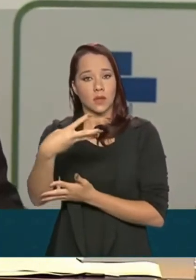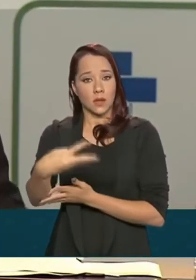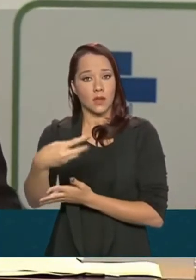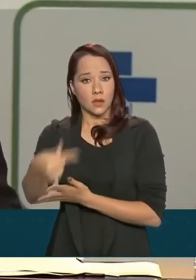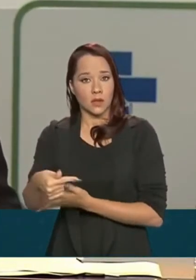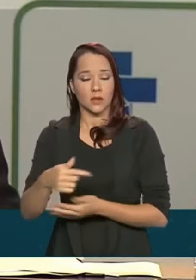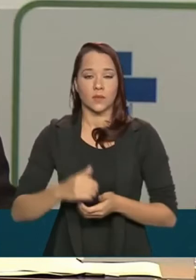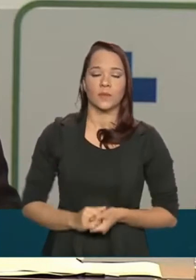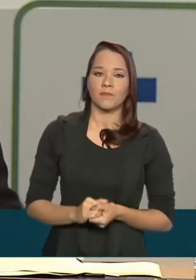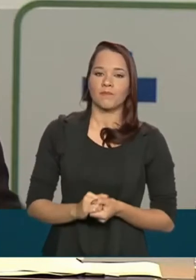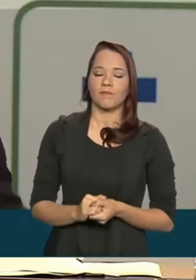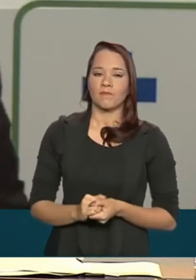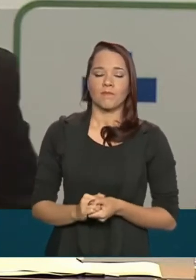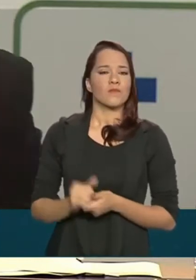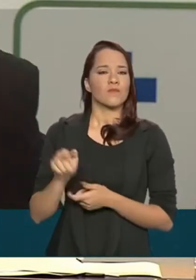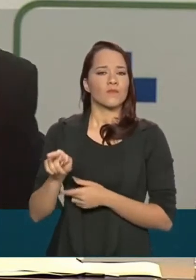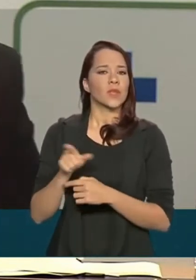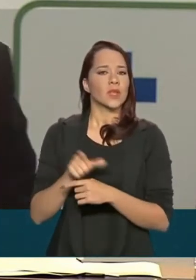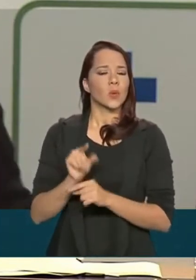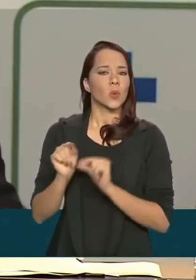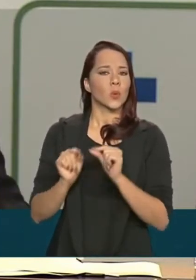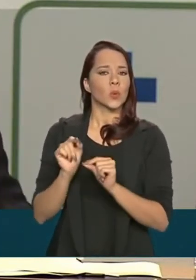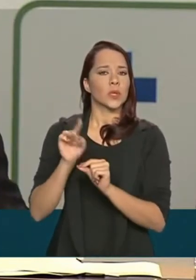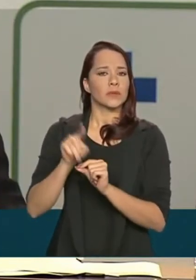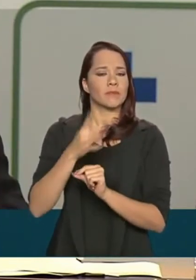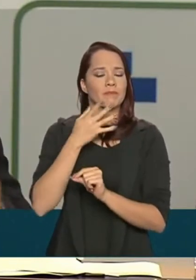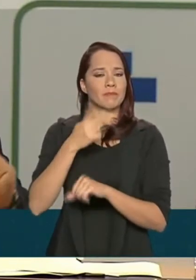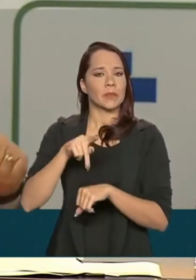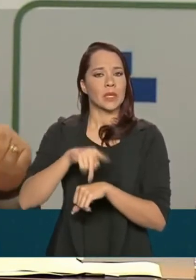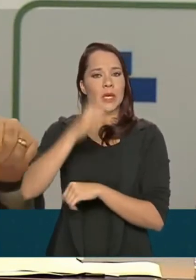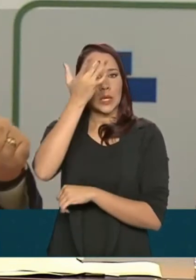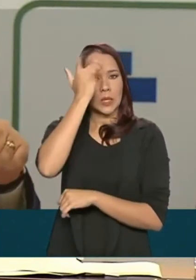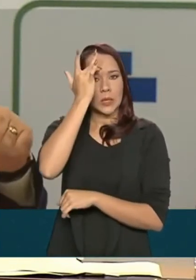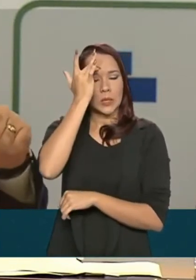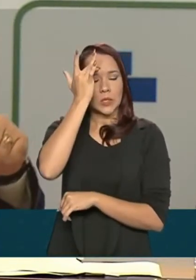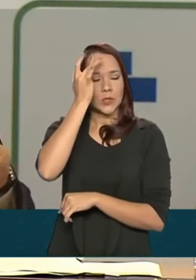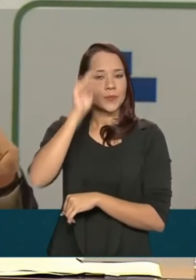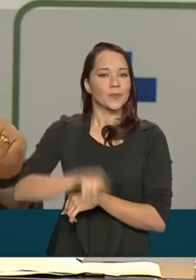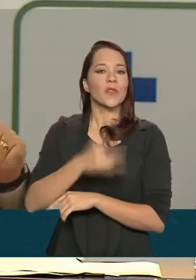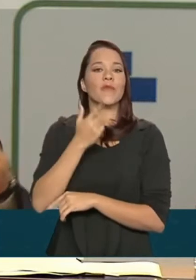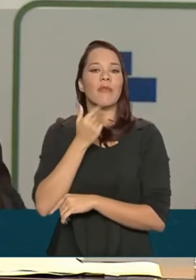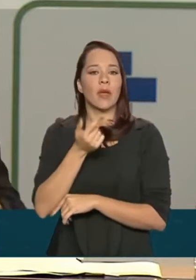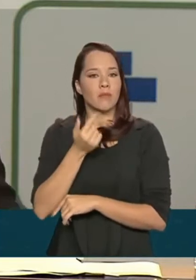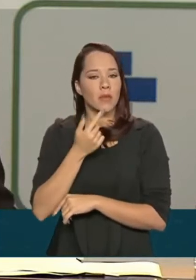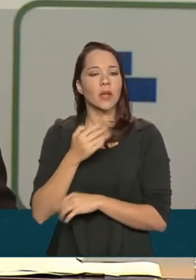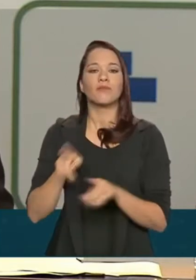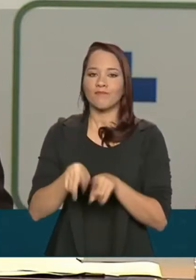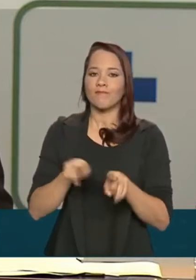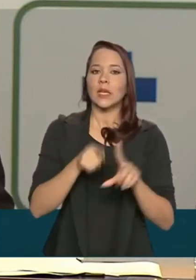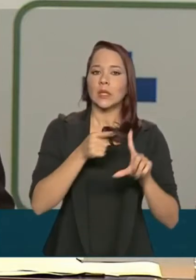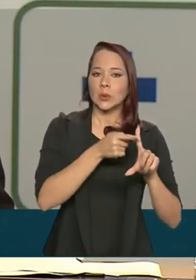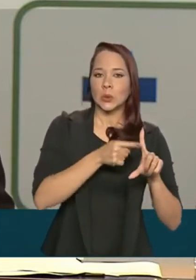263.337. Chama a atenção, acho que é a Índia, né, em vermelho, que também a Índia tem dado um salto